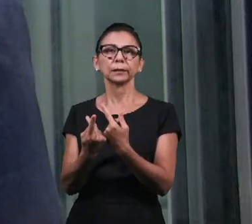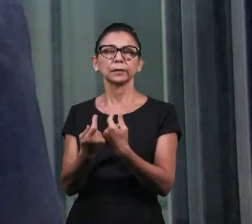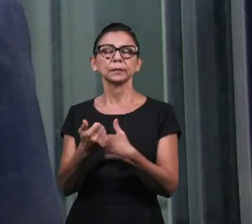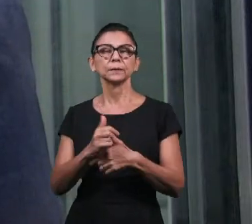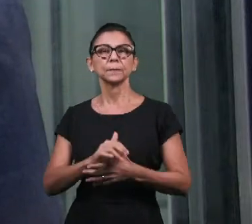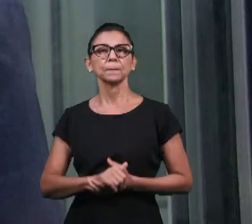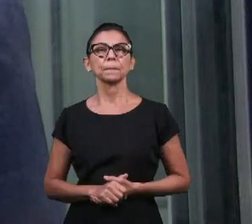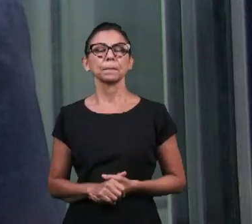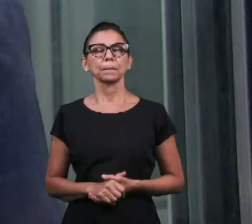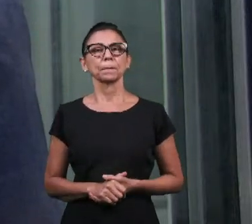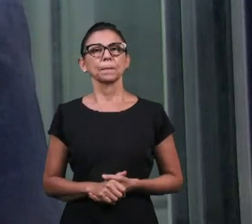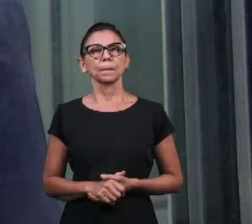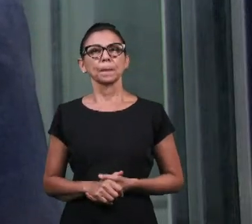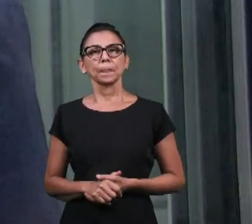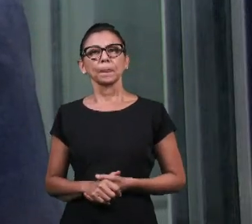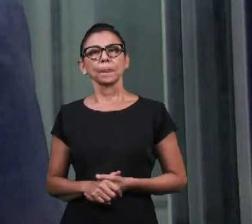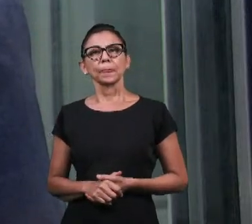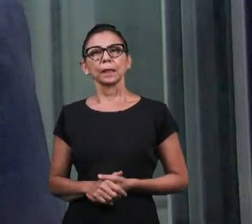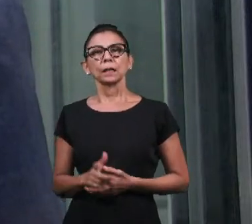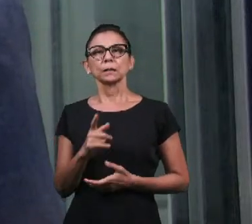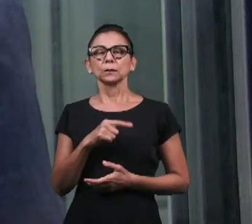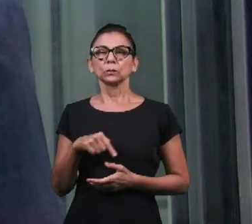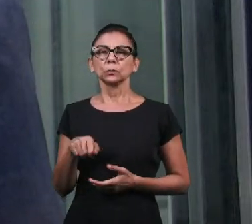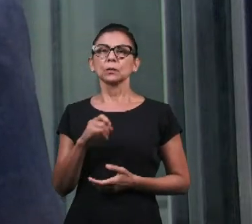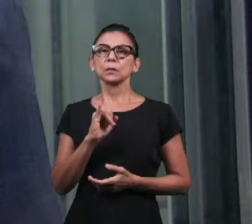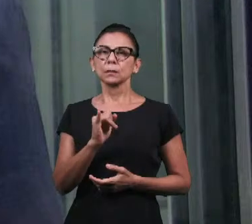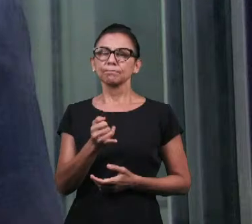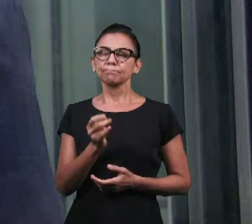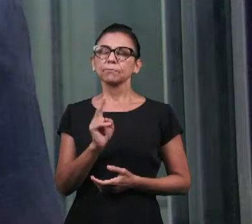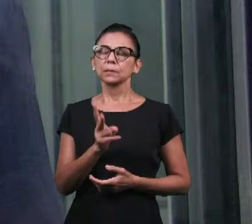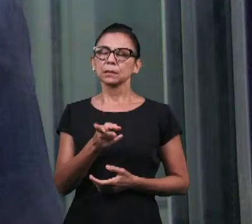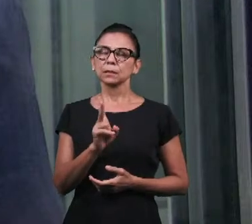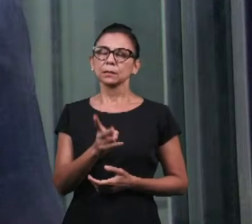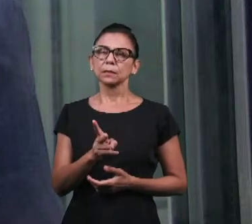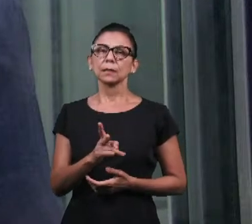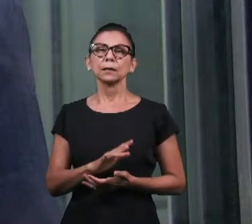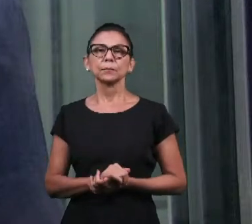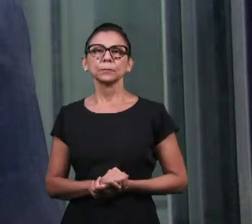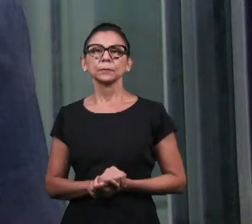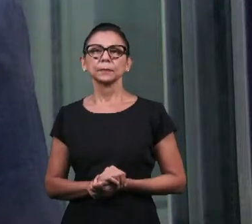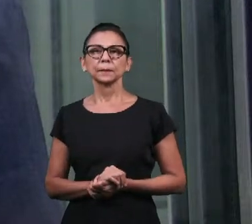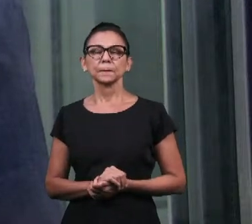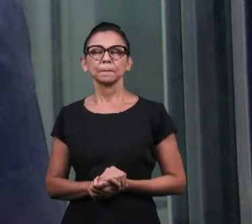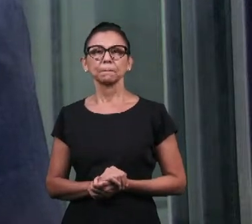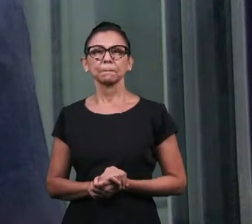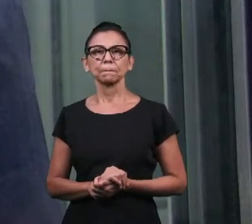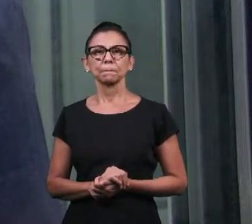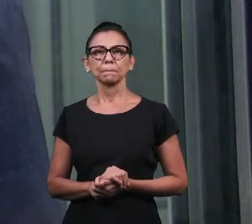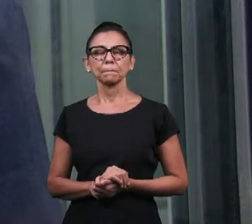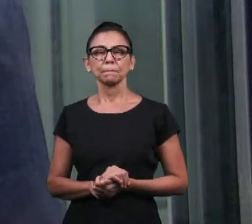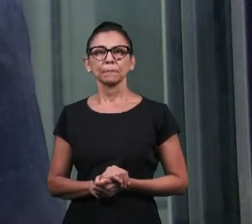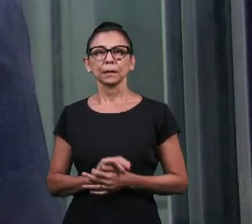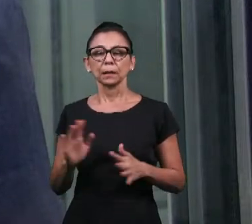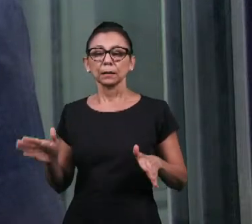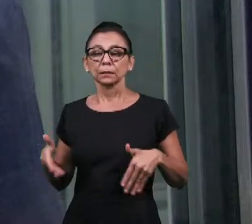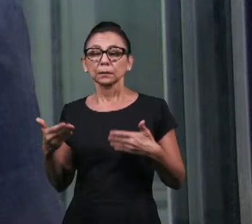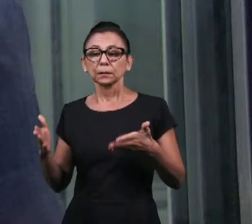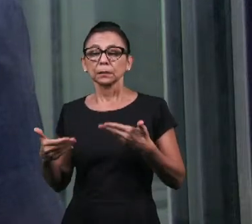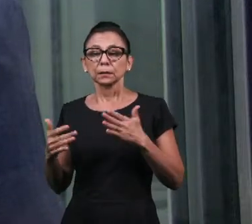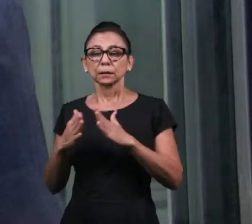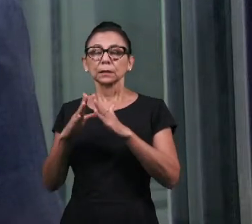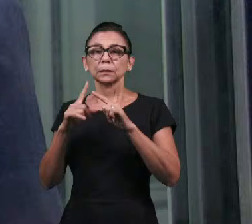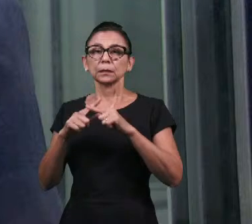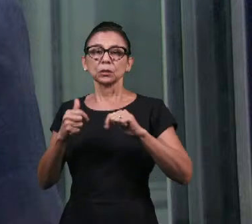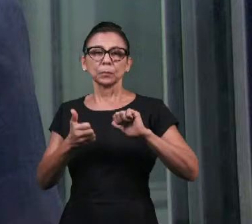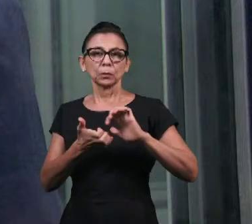a igreja a um momento de glorificação, de oração, de adoração, sendo inclusive que amanhã nós